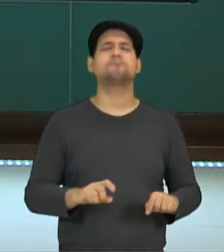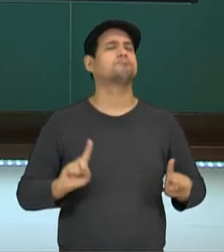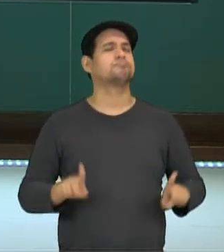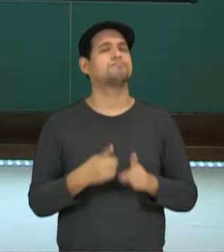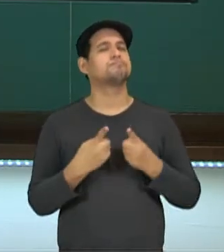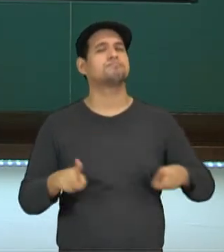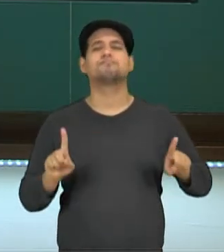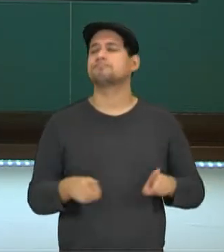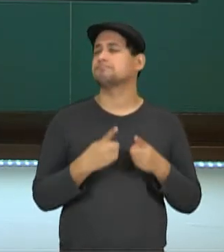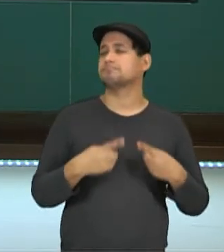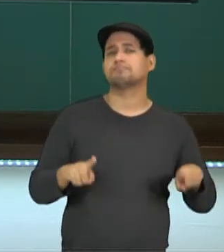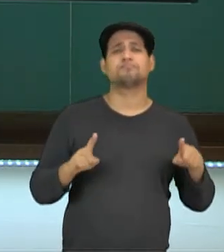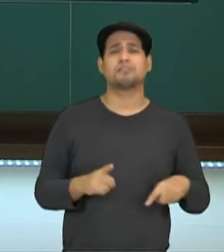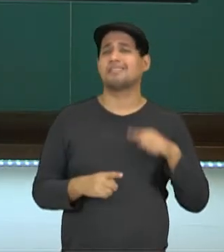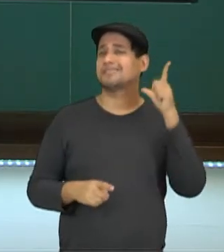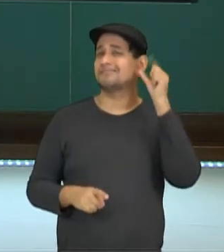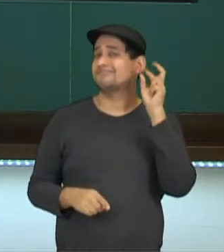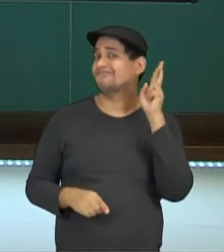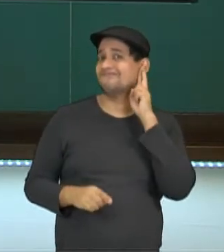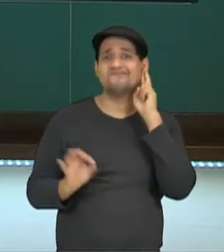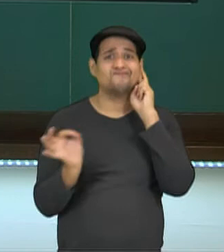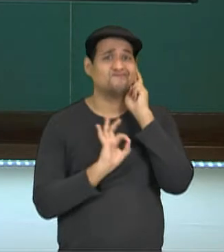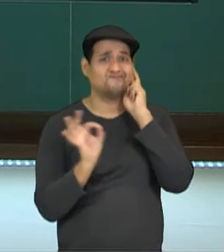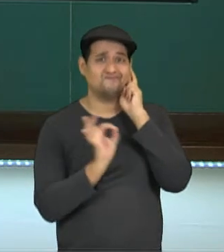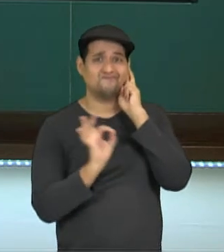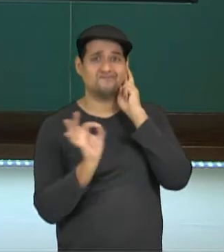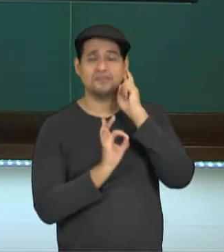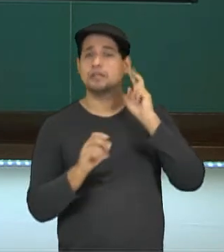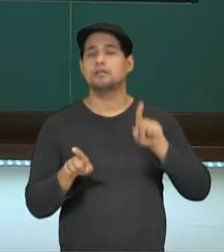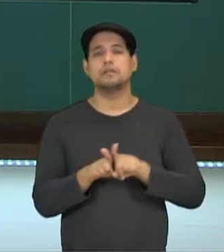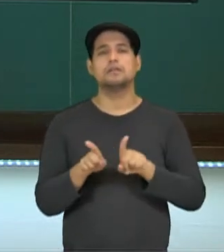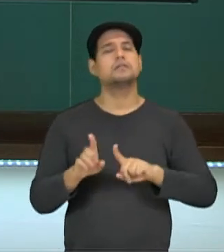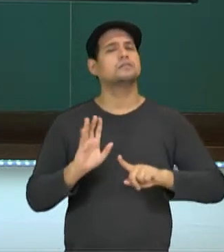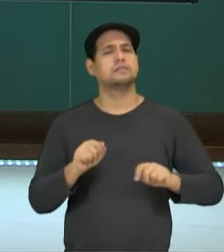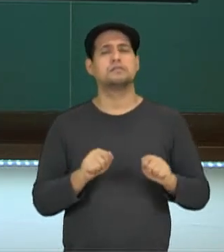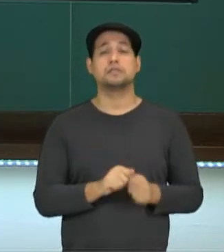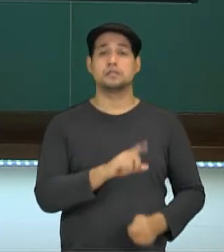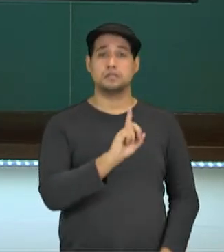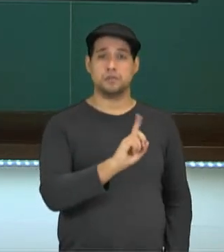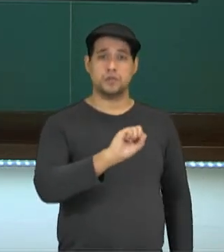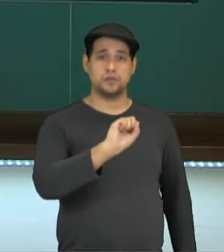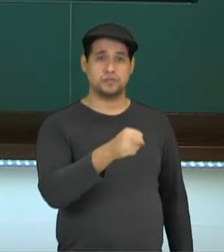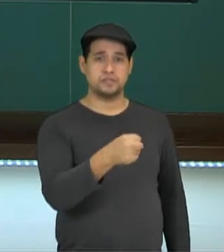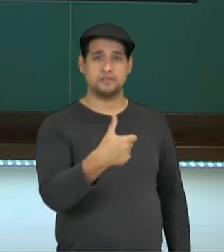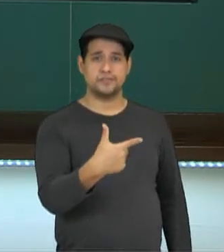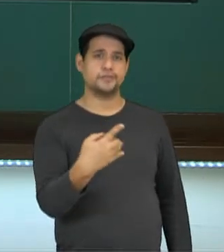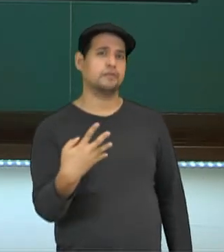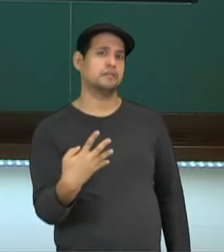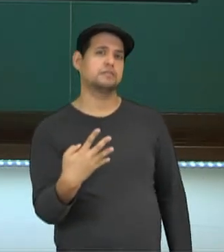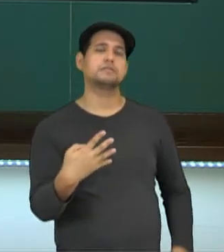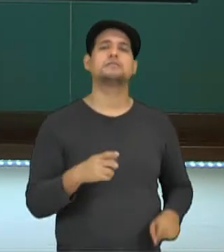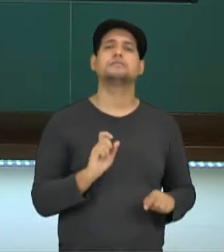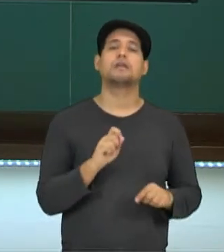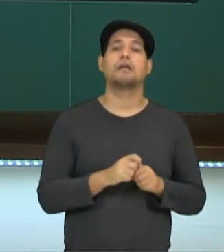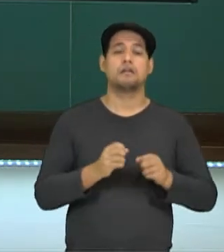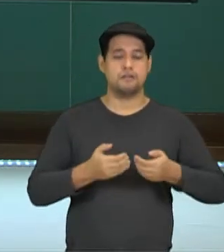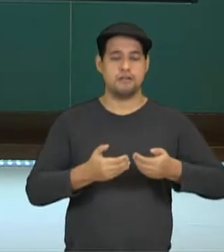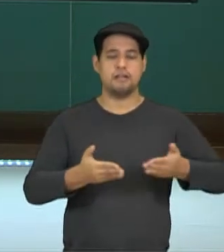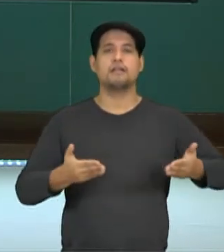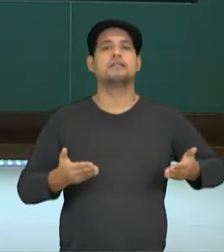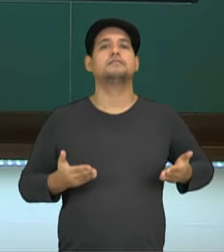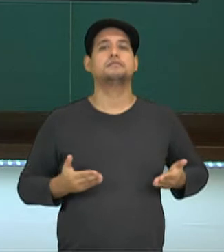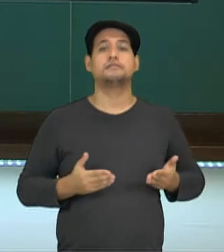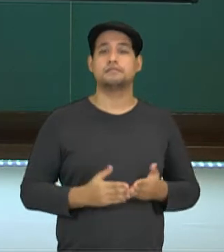mesmo sem escutar as notas musicais, né? Regeu em 1824 a estreia da